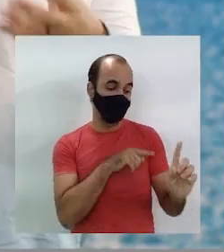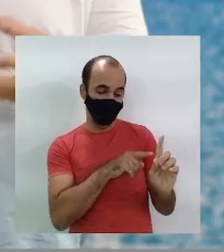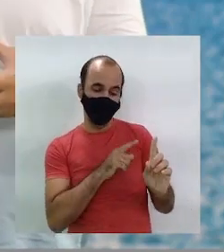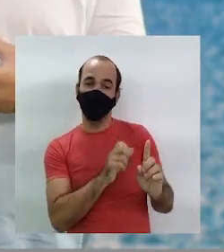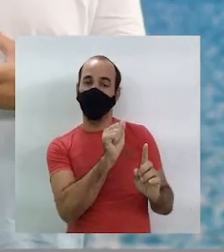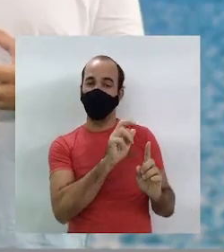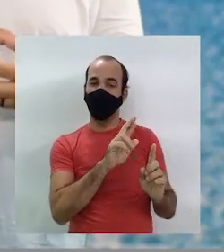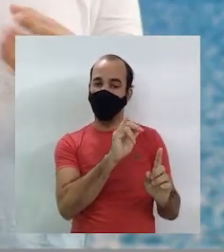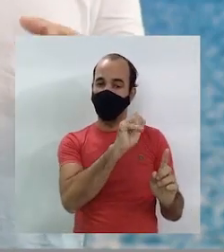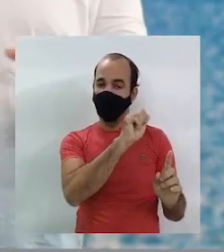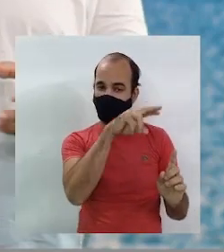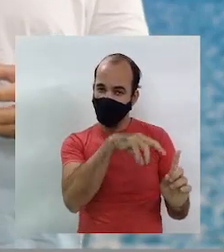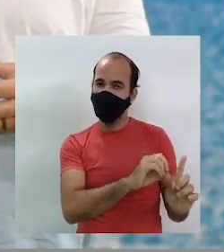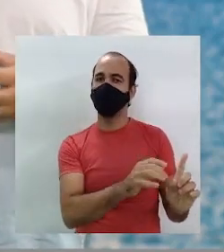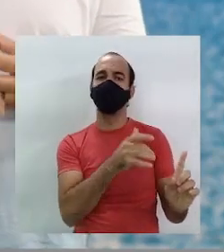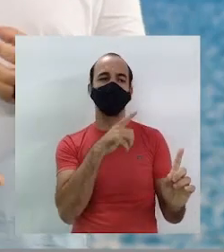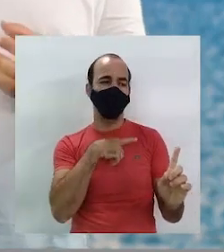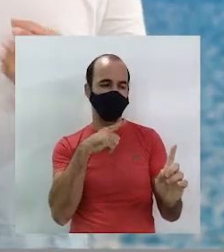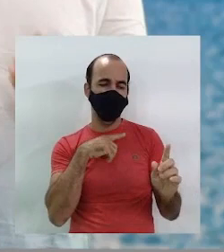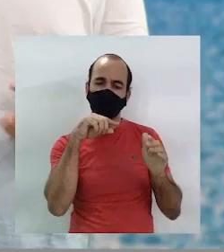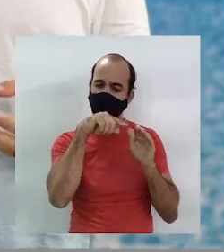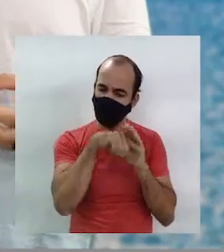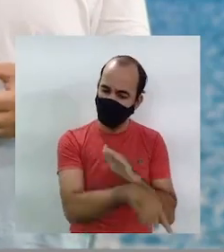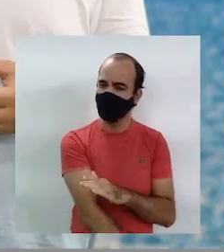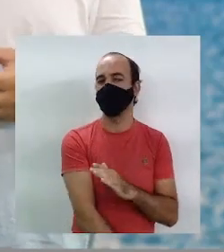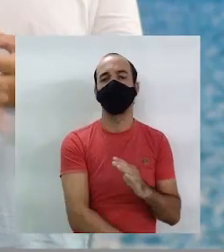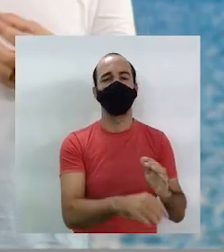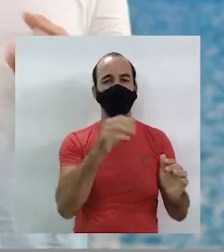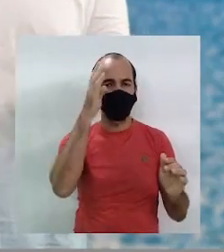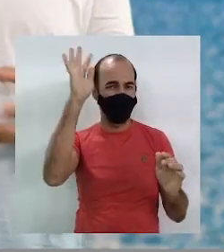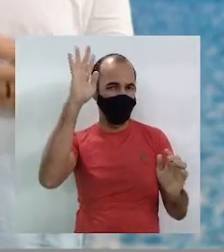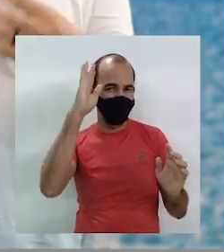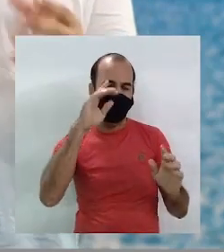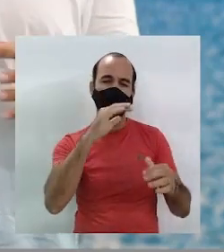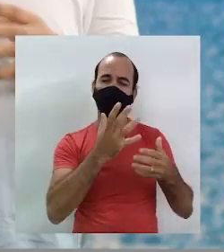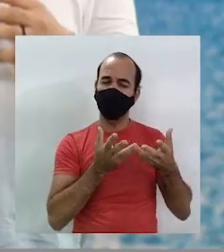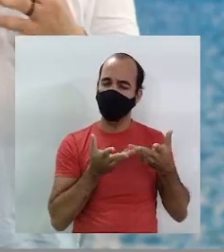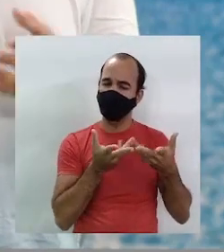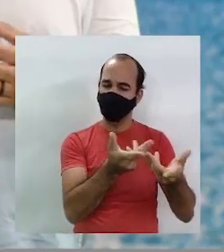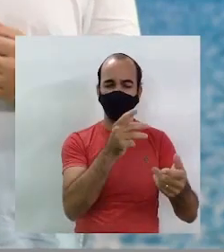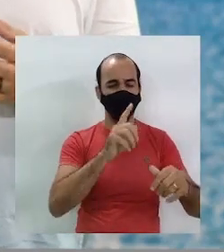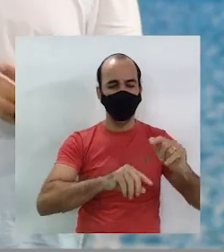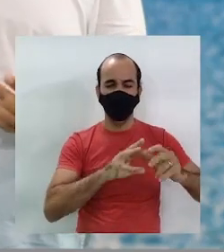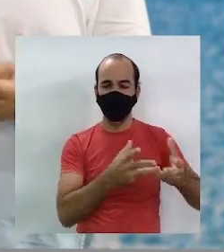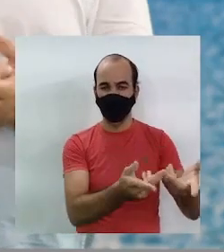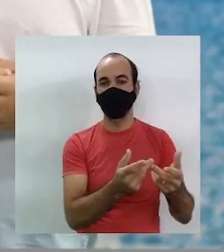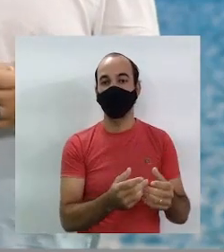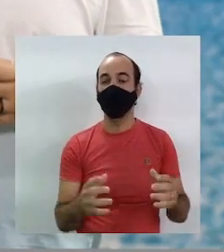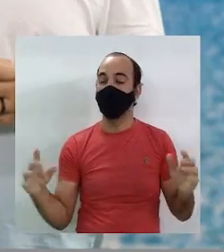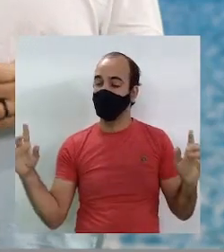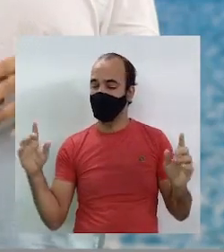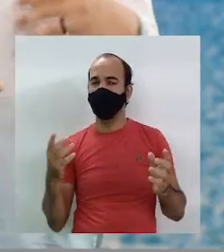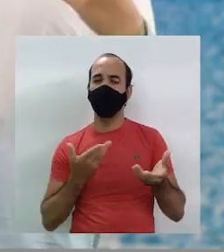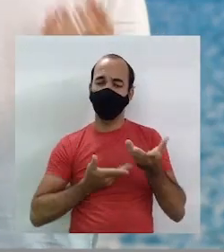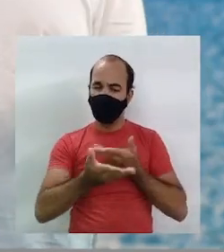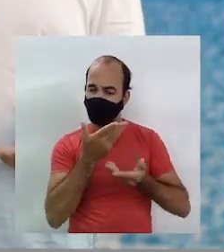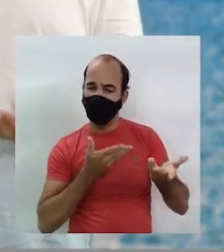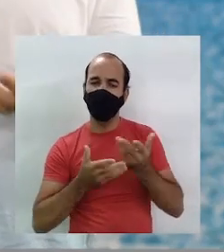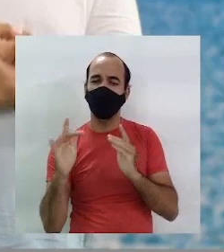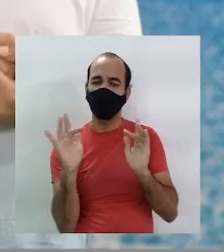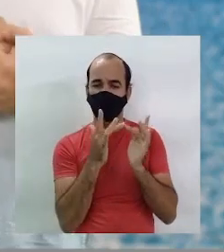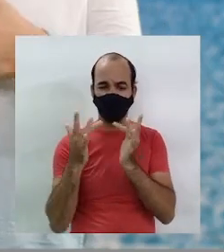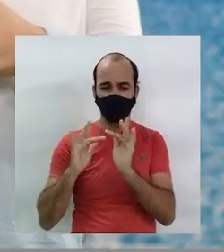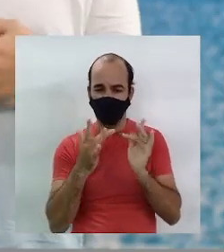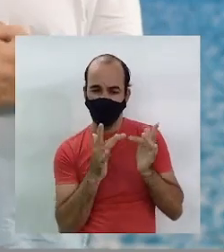se interessar um pouco mais, de se aprofundar por essa área das artes, a partir do contato com Ariano Suassuna. Ariano Suassuna foi